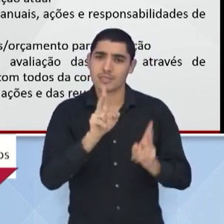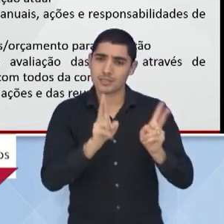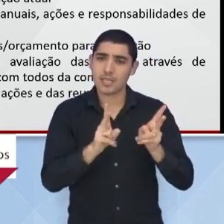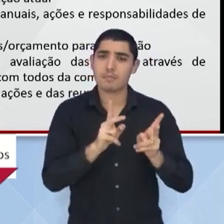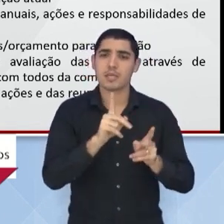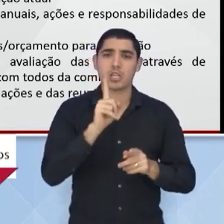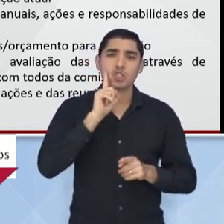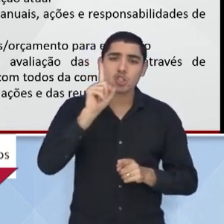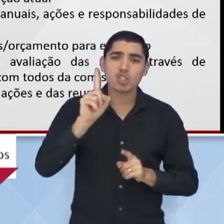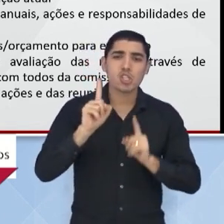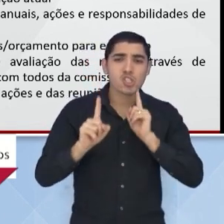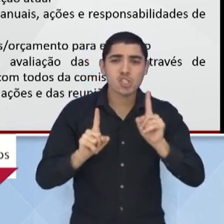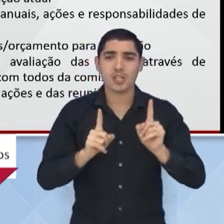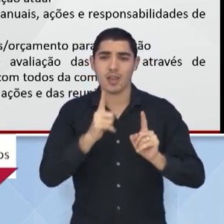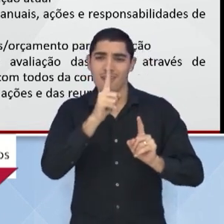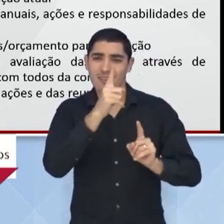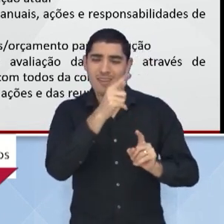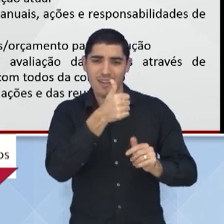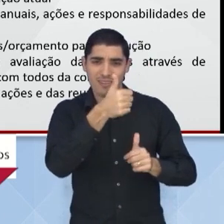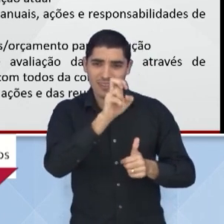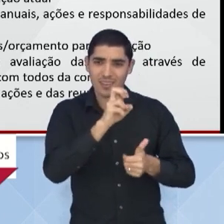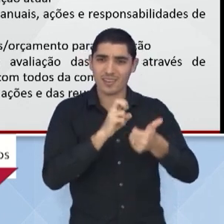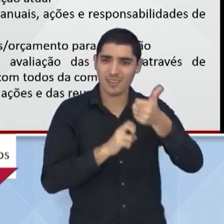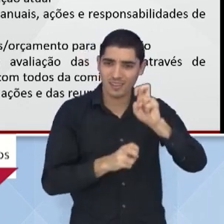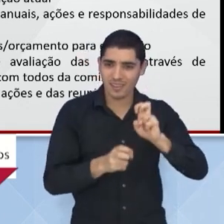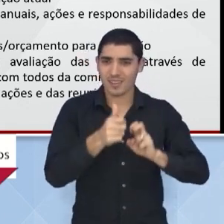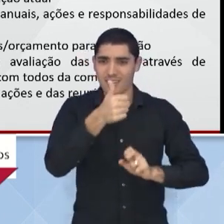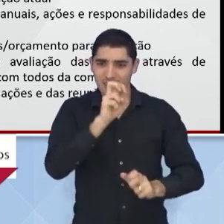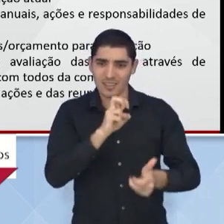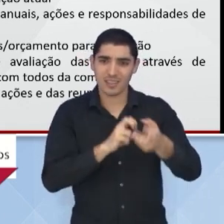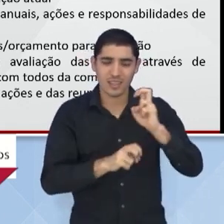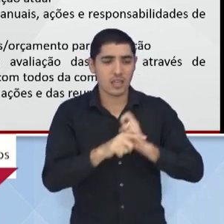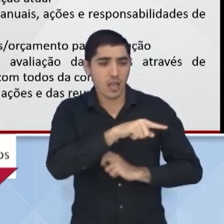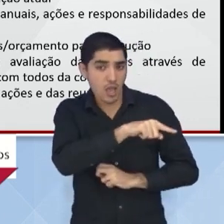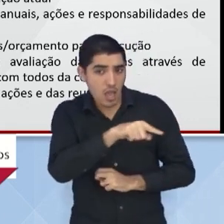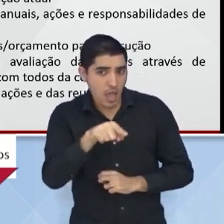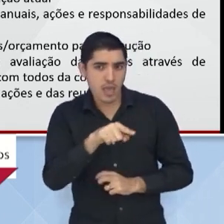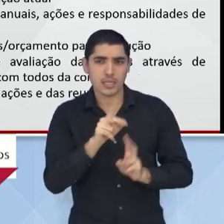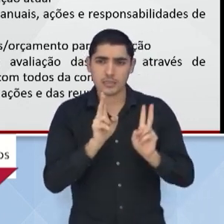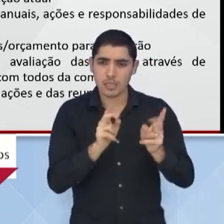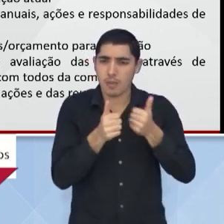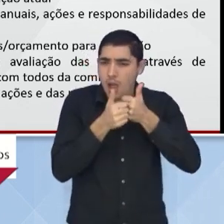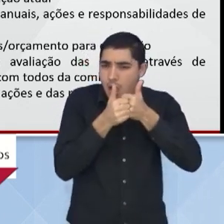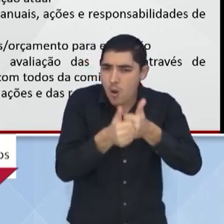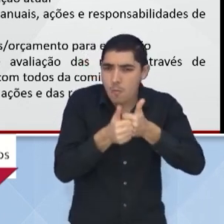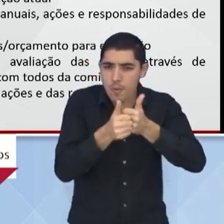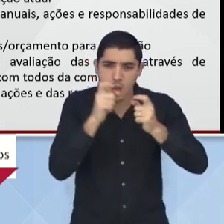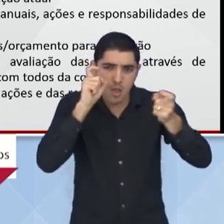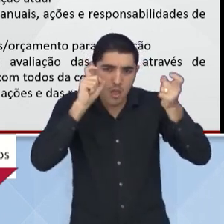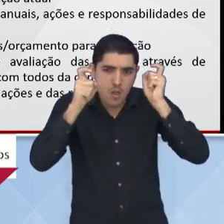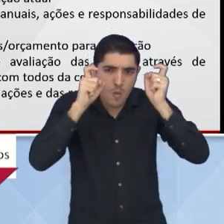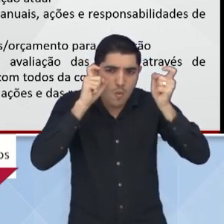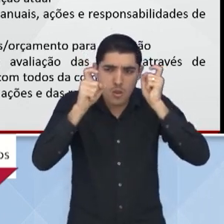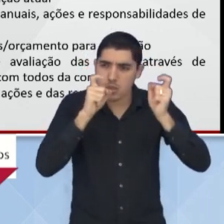quinzenais para acompanhar cada quesito do iegm o cada assunto do